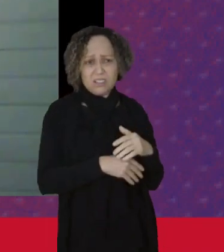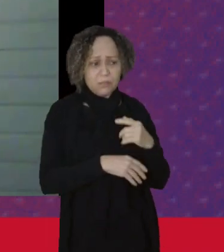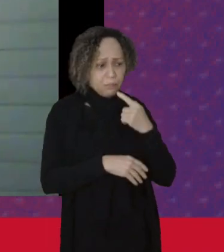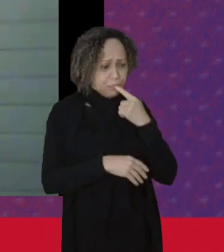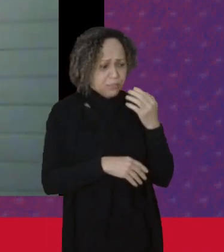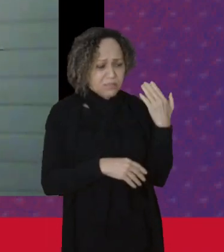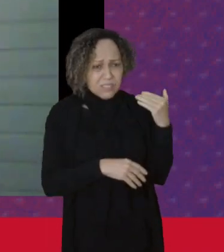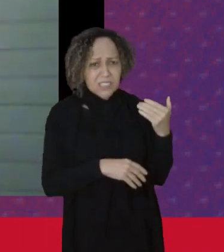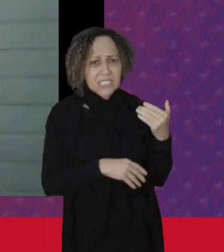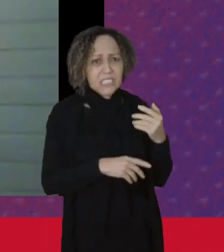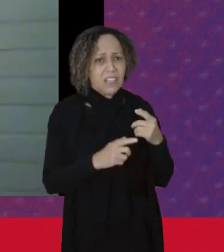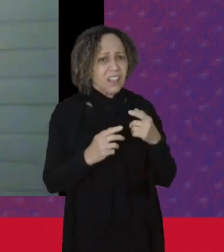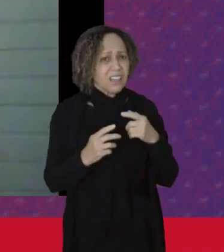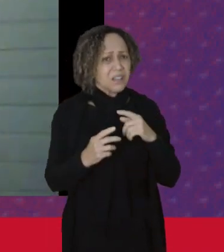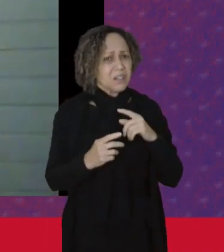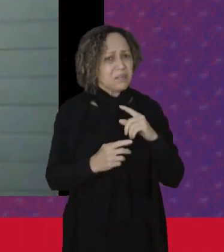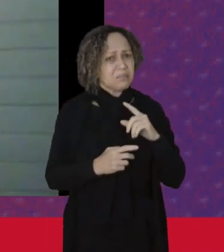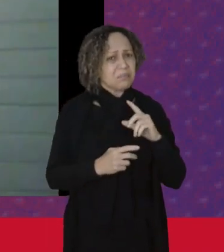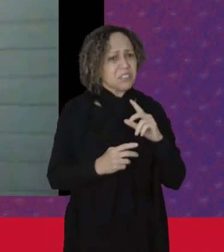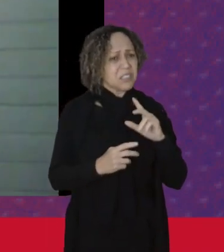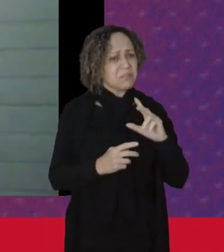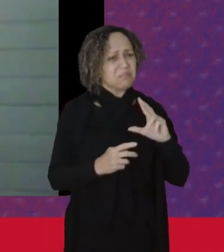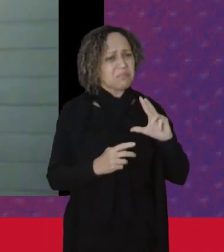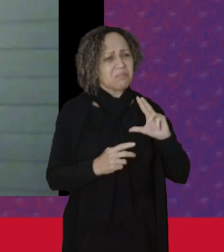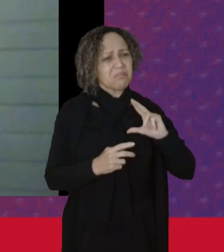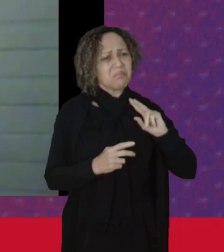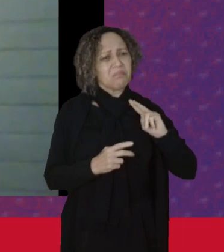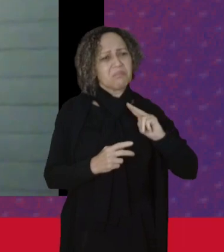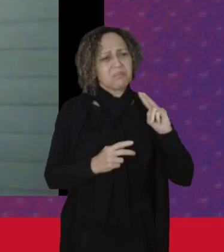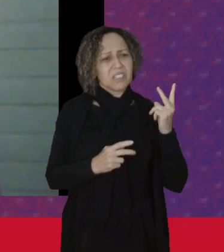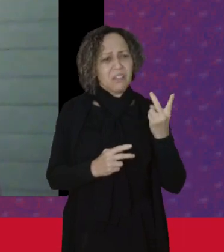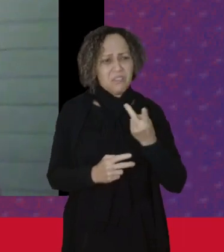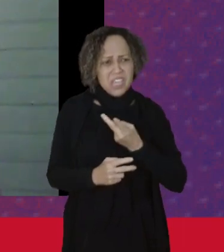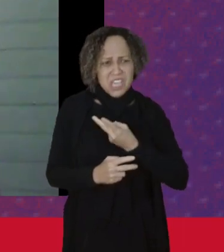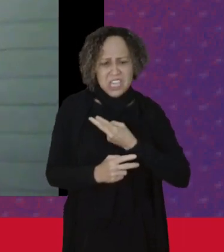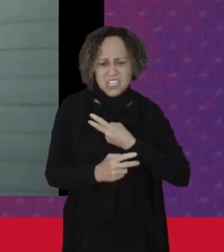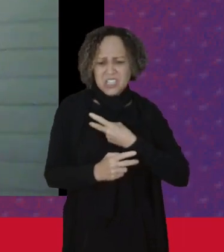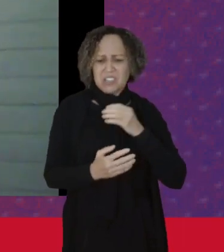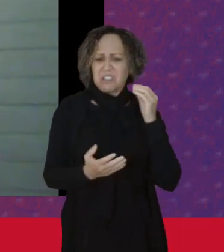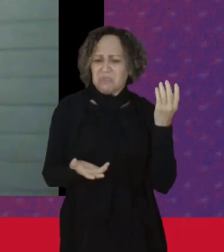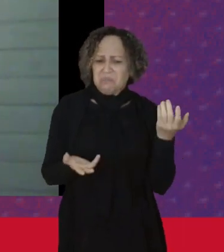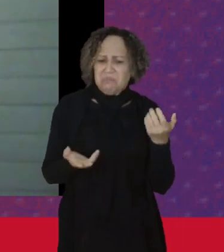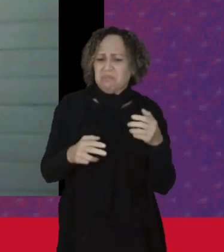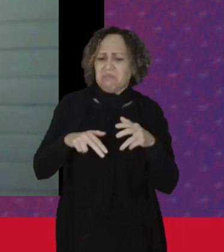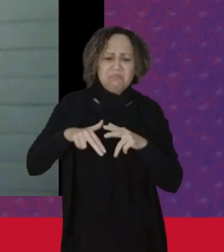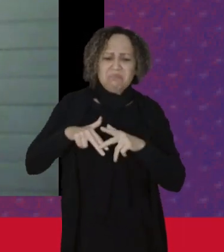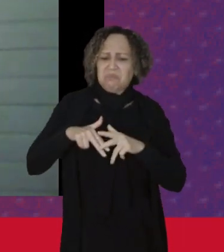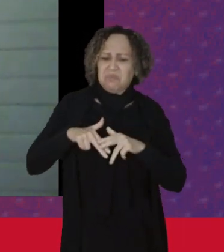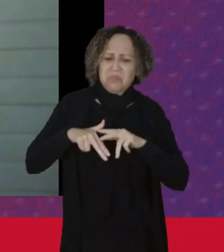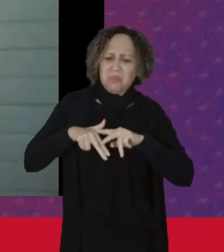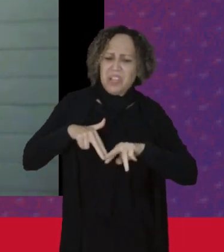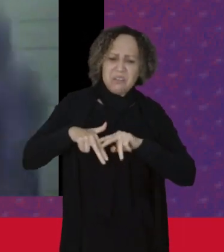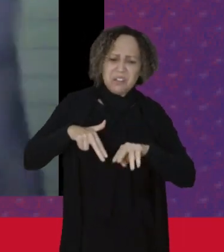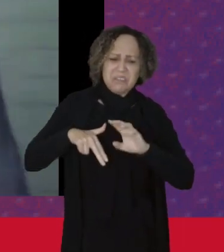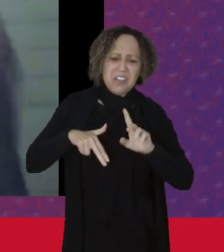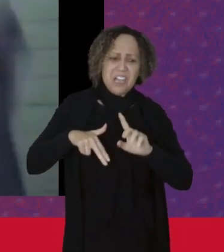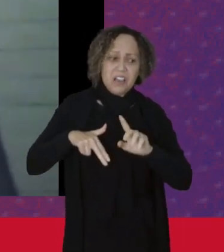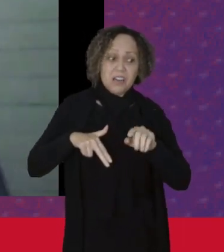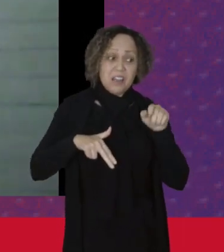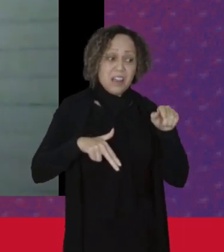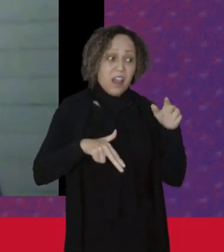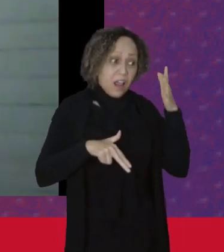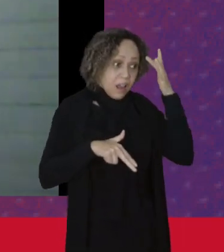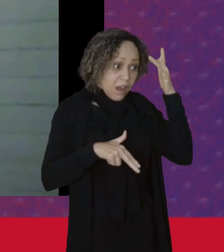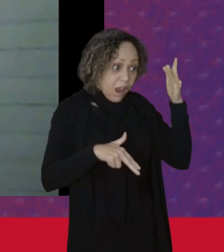ser travesti, ter uma identidade de gênero, né, não cis, era uma doença. E como se